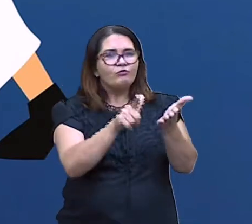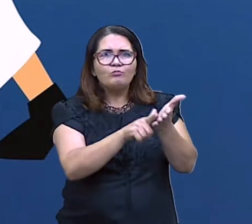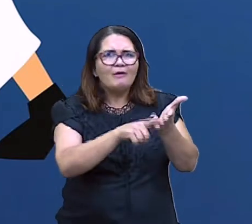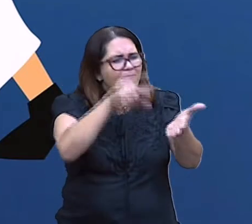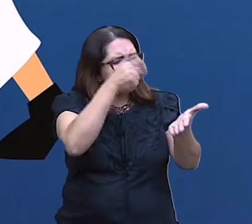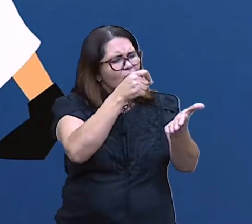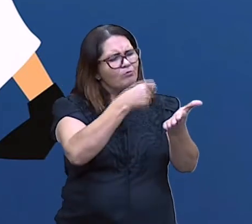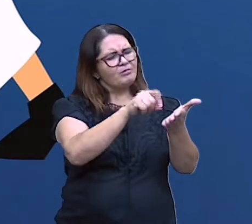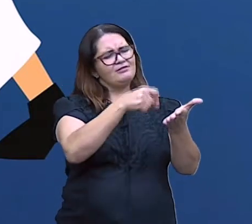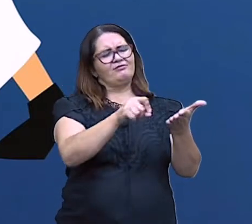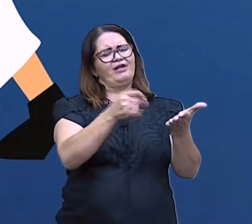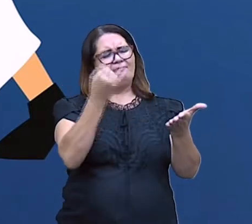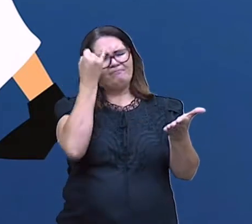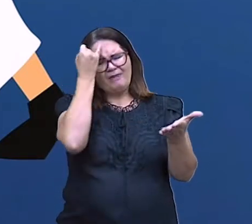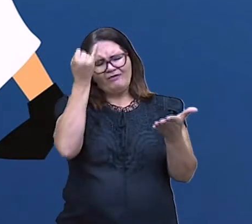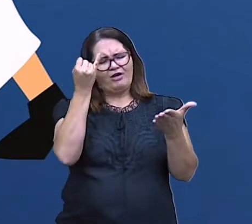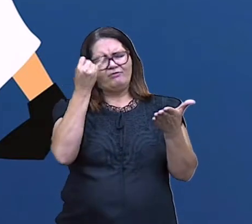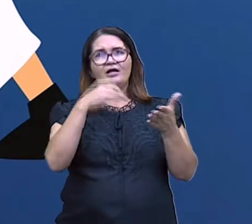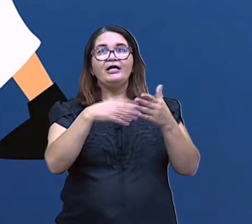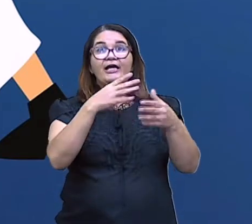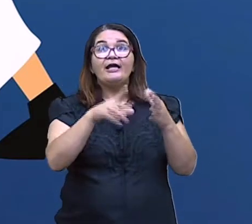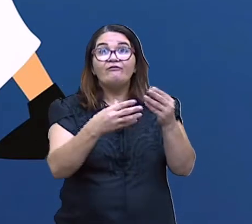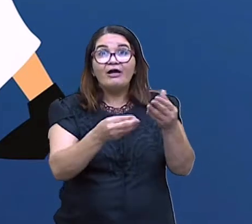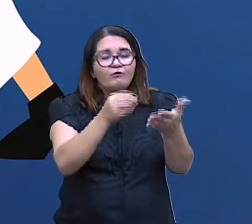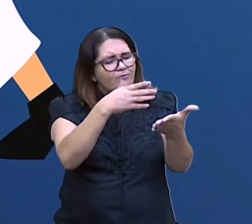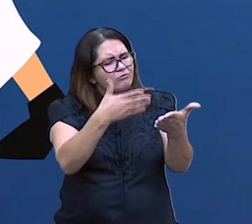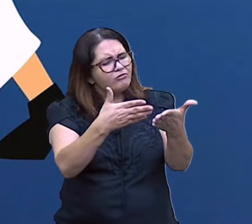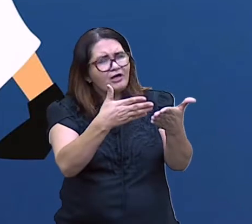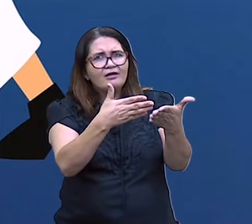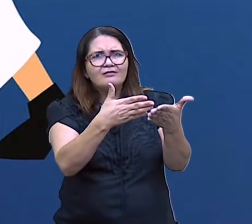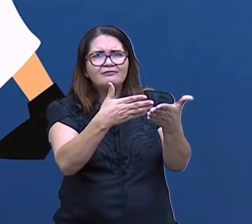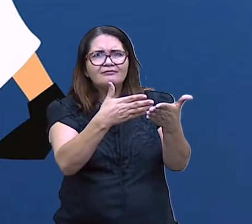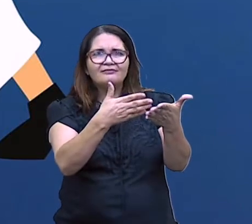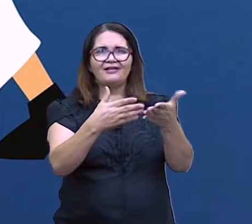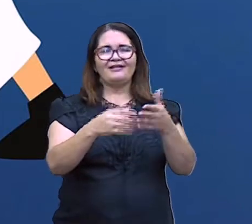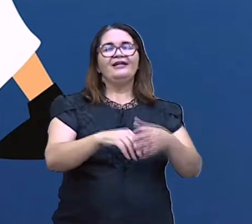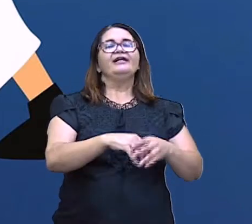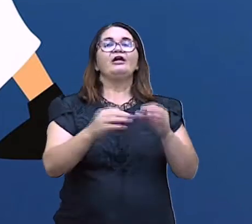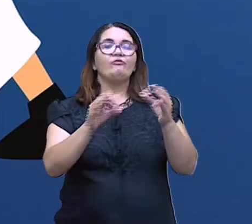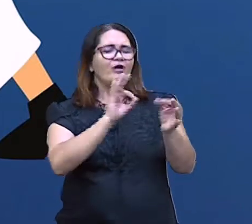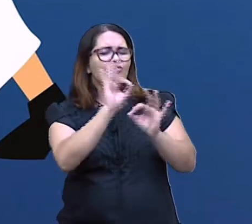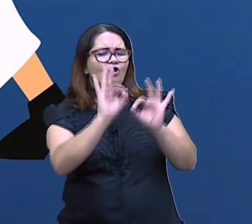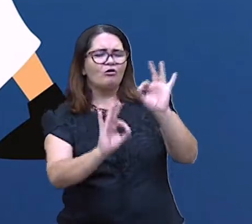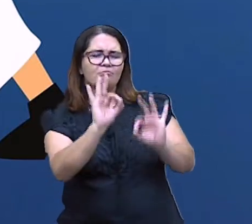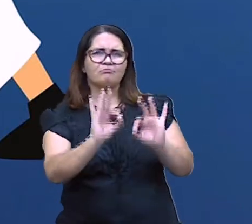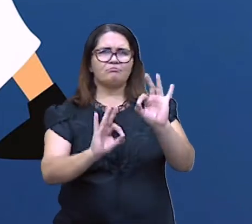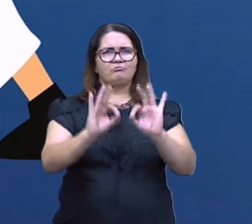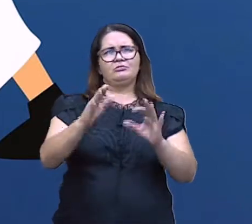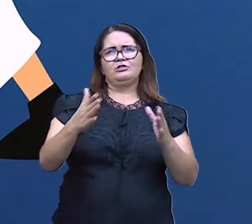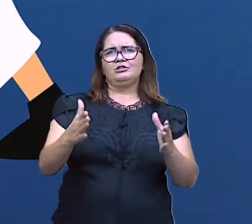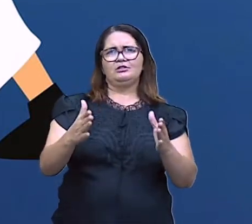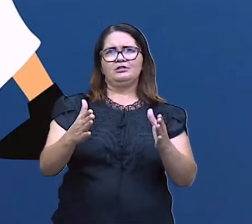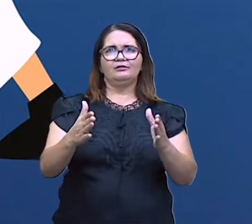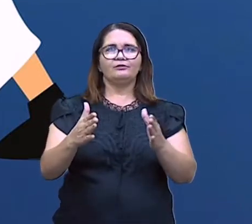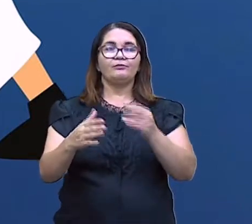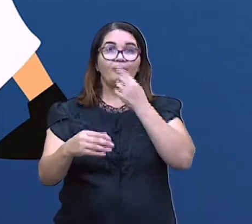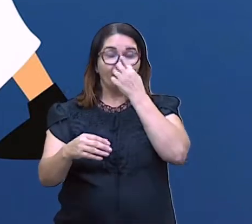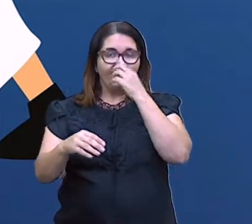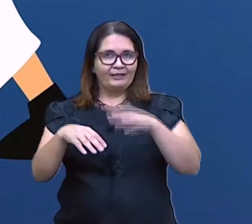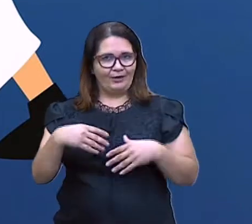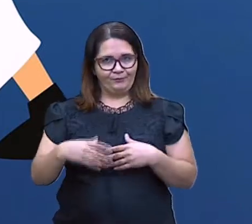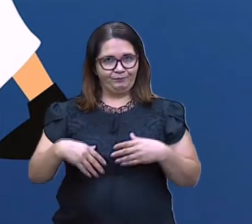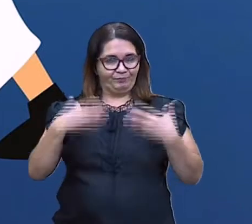momento. E aí você começa a produzir, começa a criar. É como se fosse assim, a sua professora de